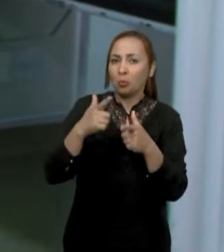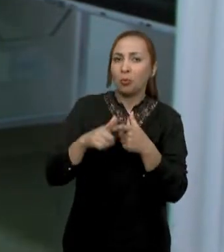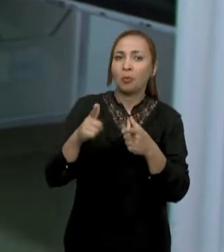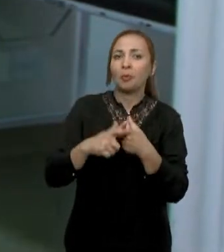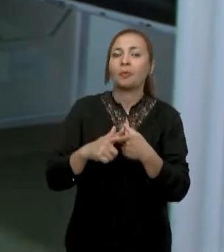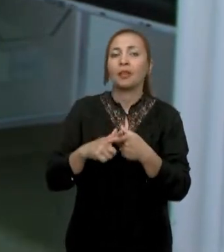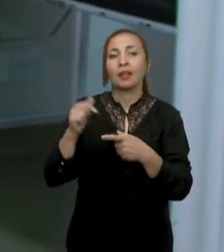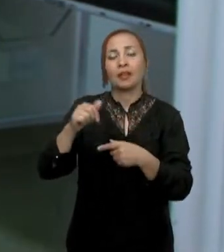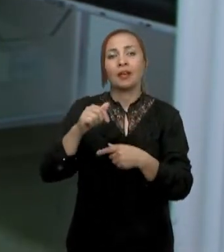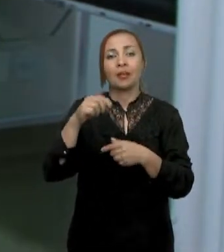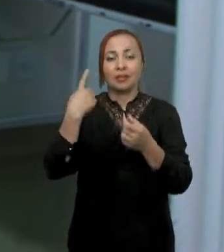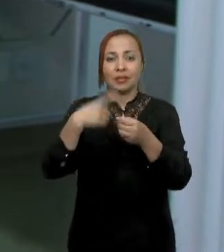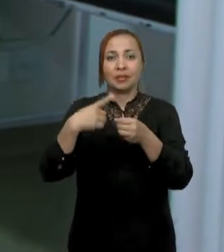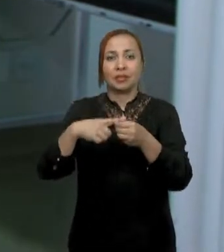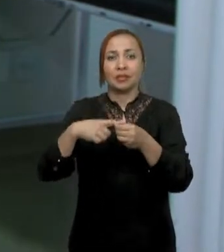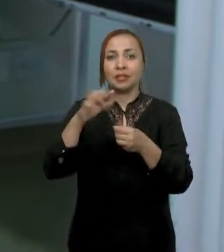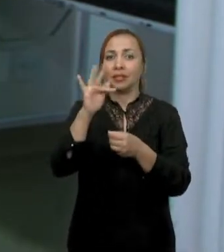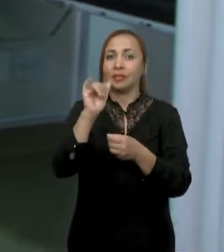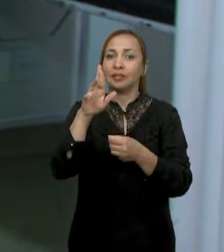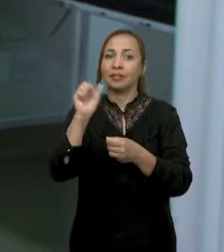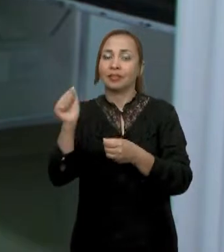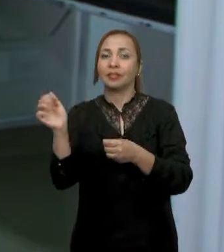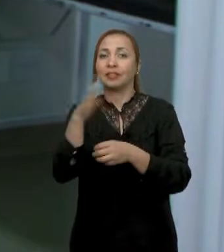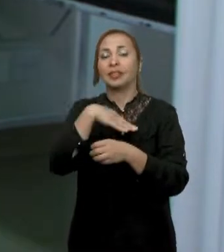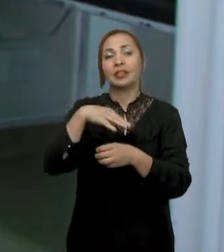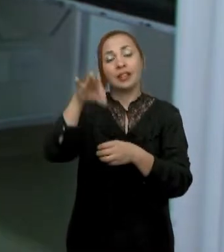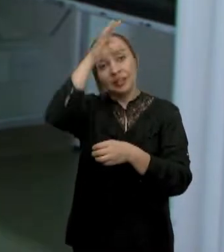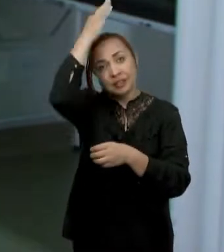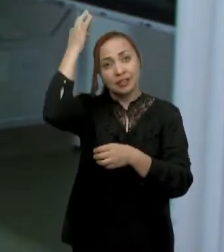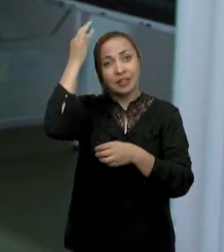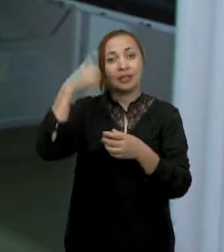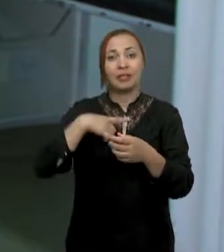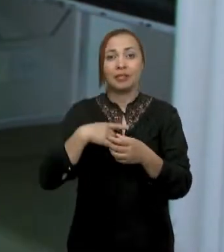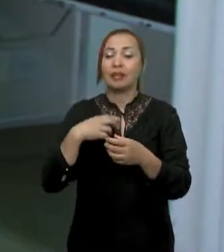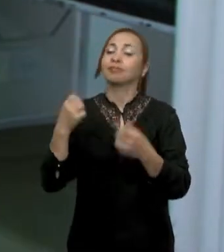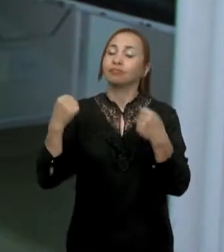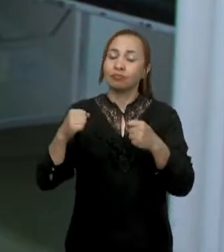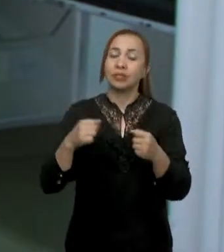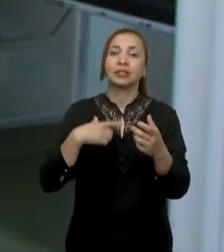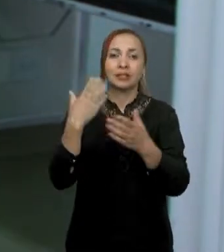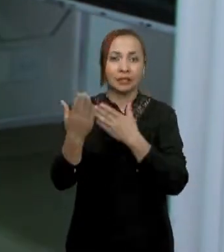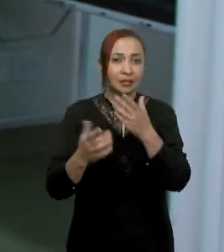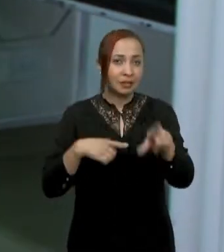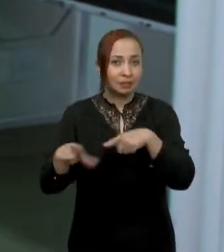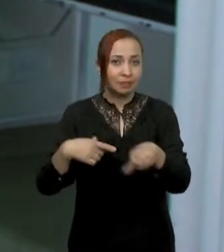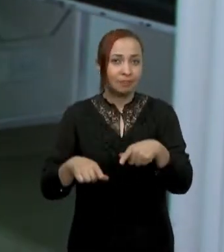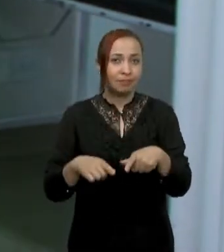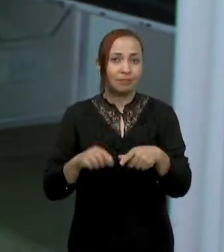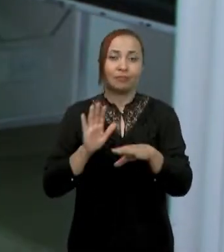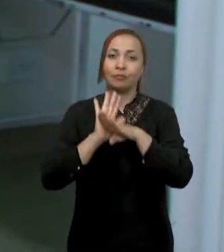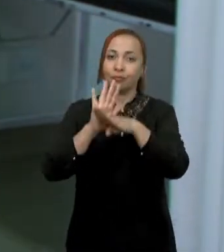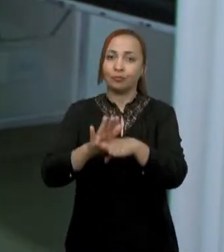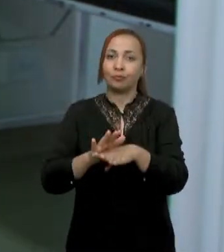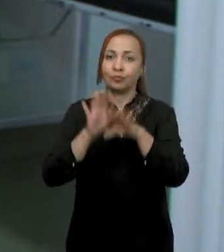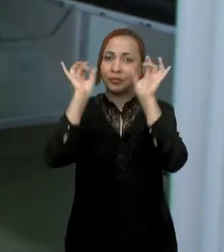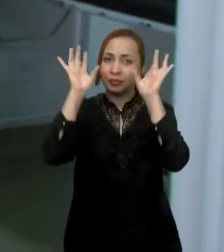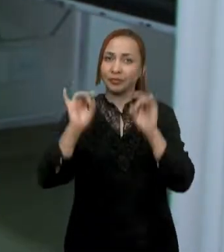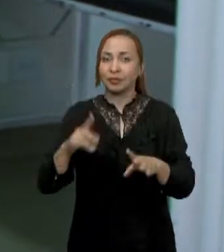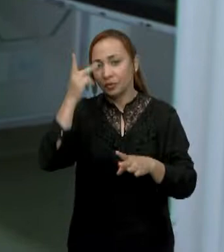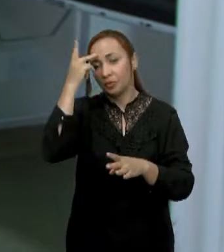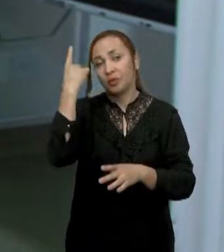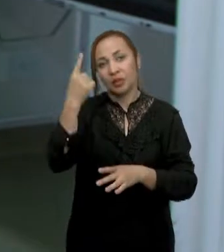e agora a Feira de Santana tem a oportunidade de trabalhar com um atendimento especializado para essas